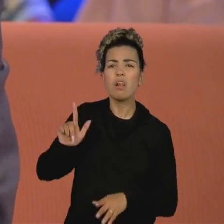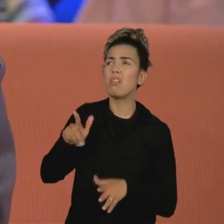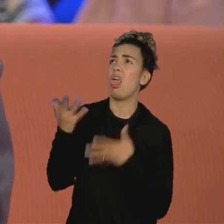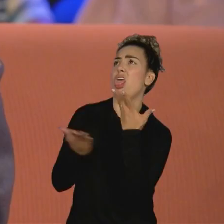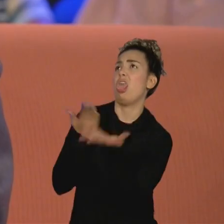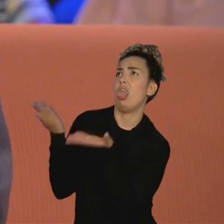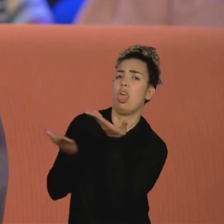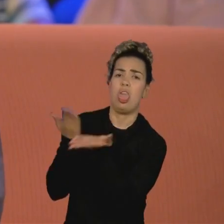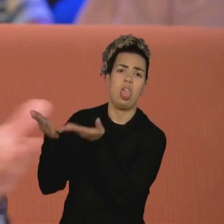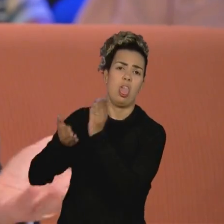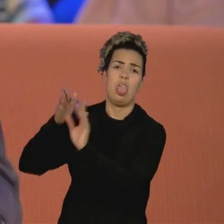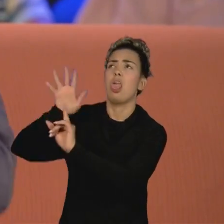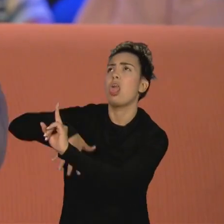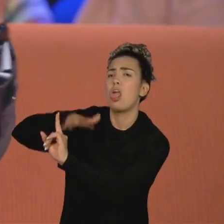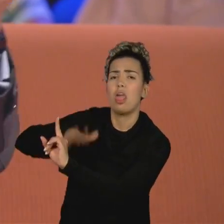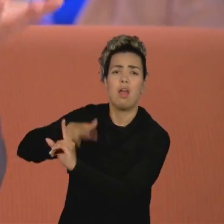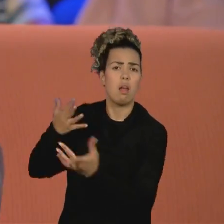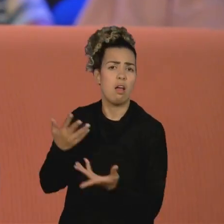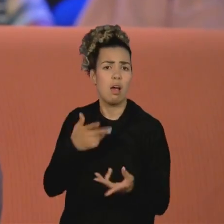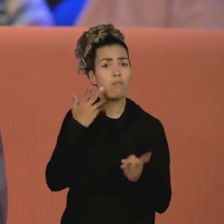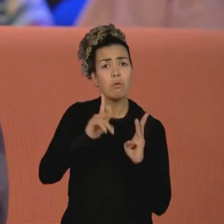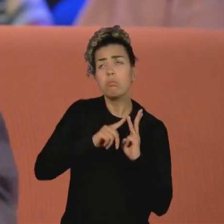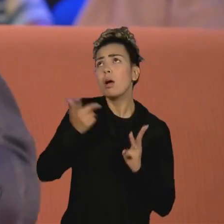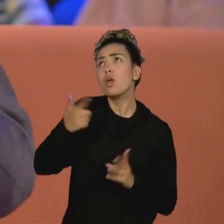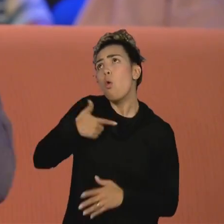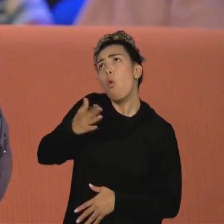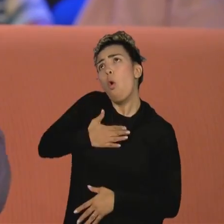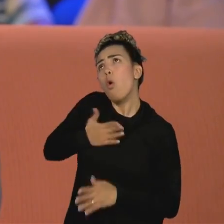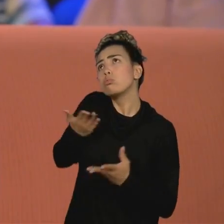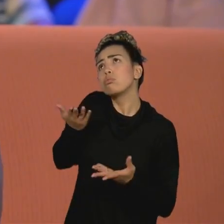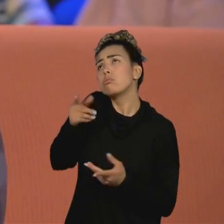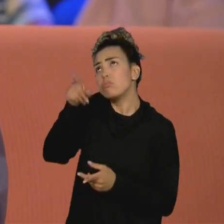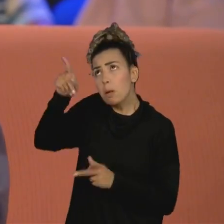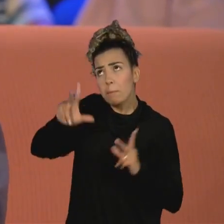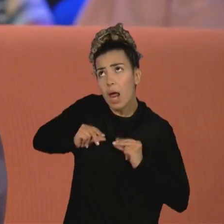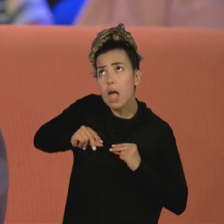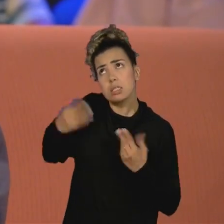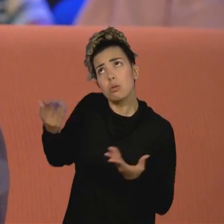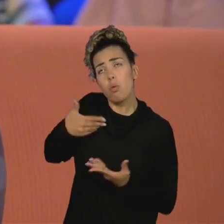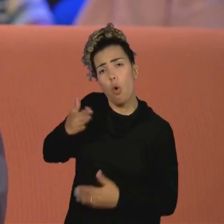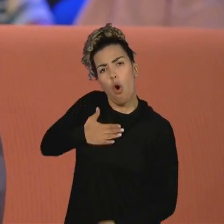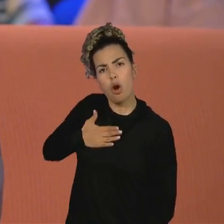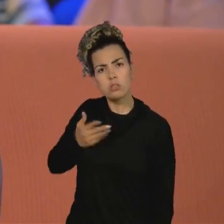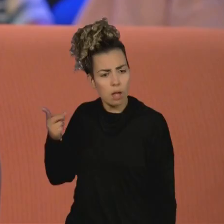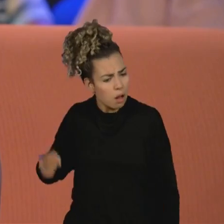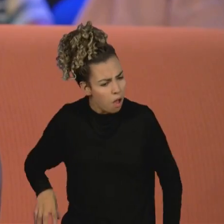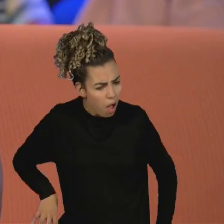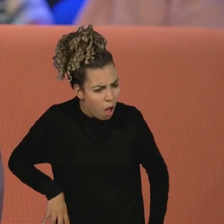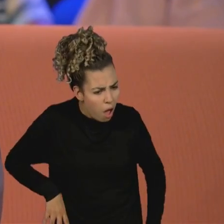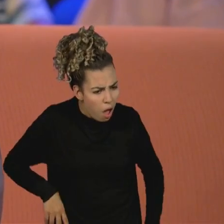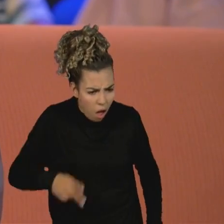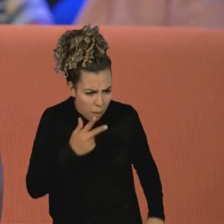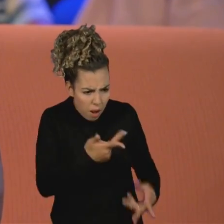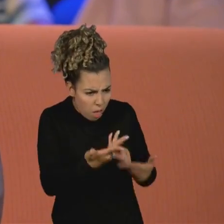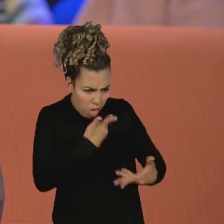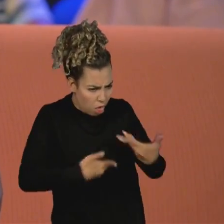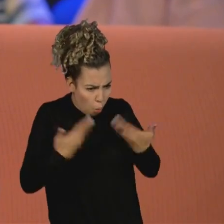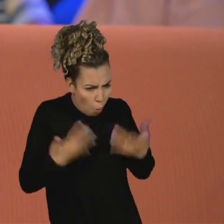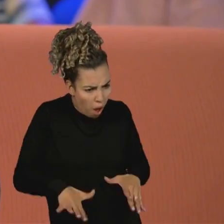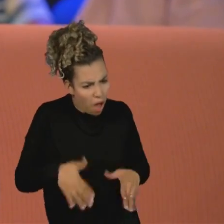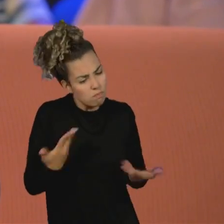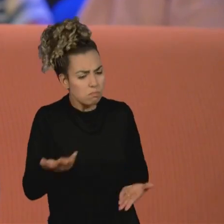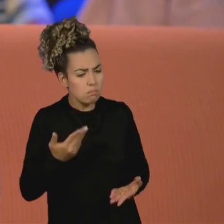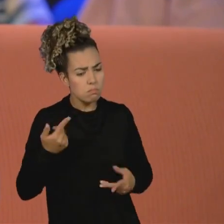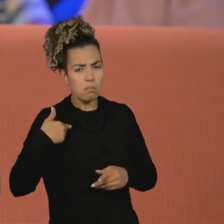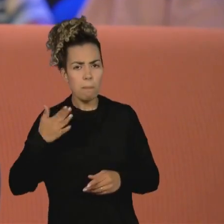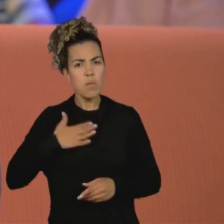ela diz, eu não preciso te dizer, eu gosto de você tanto quanto você merece. E ele fica louco e deserde a Cordélia. E aí tem uma